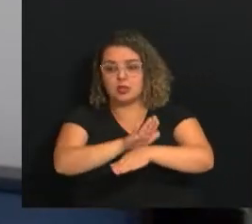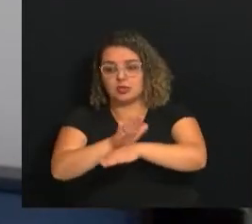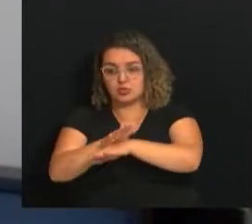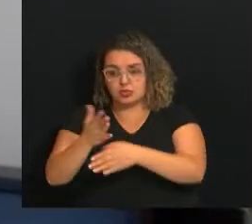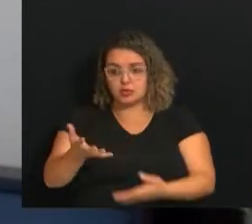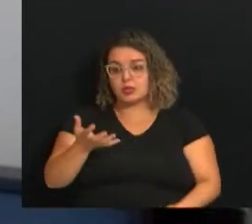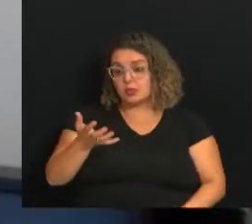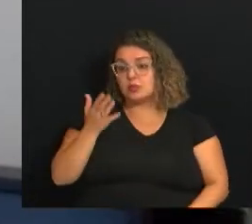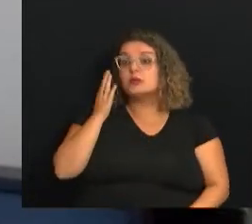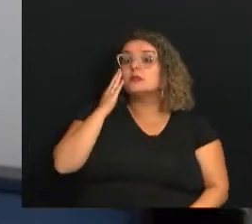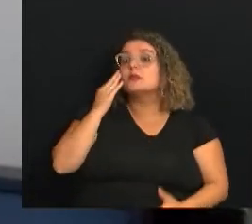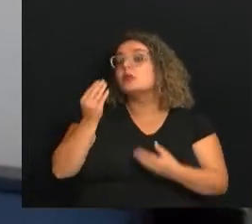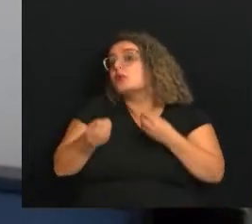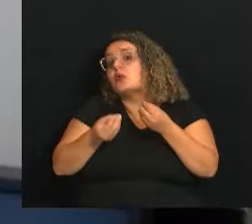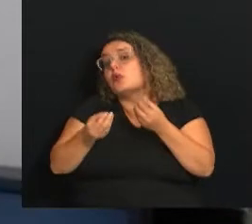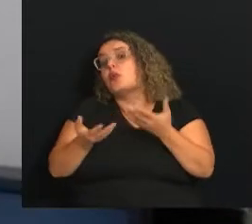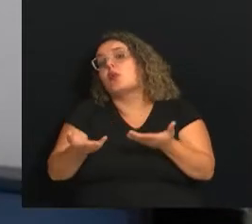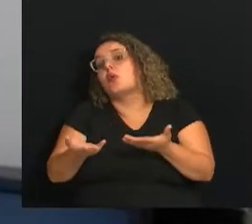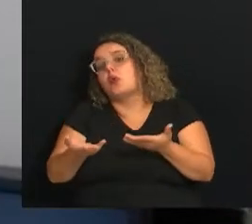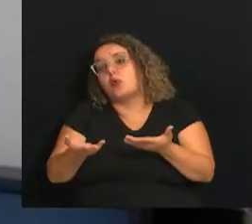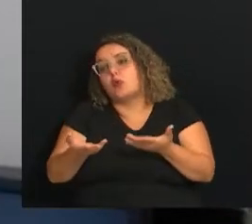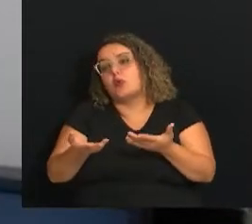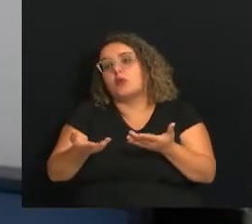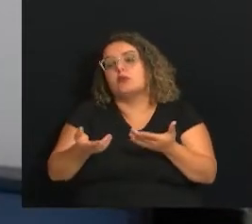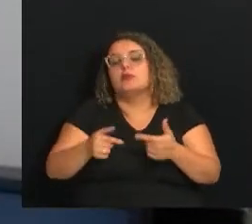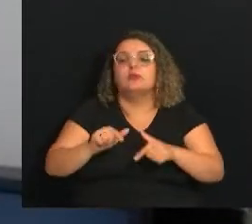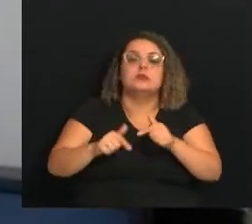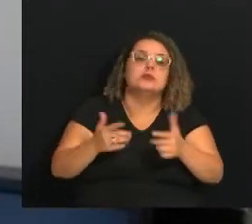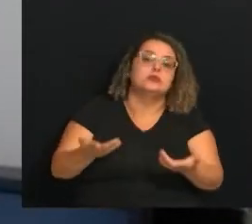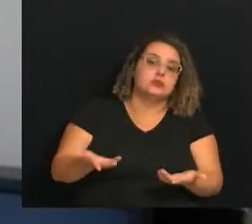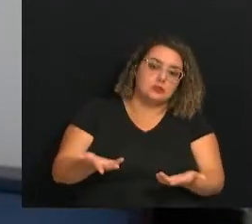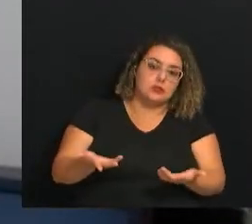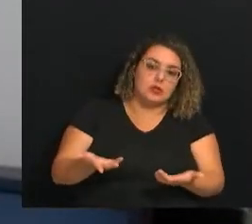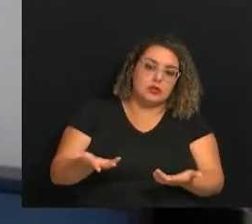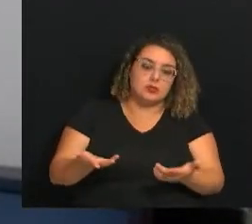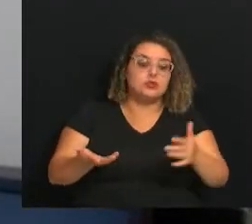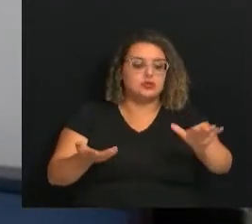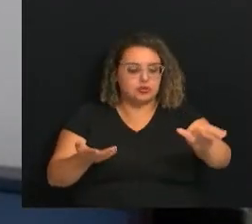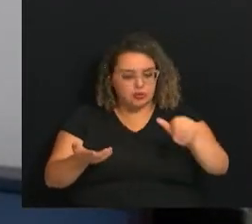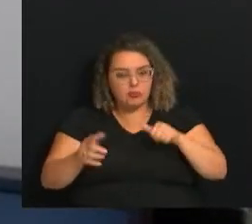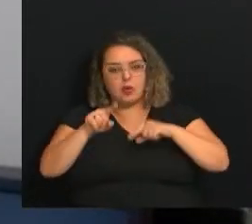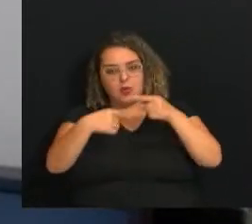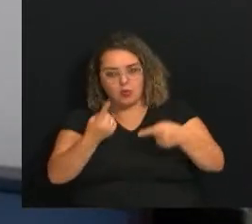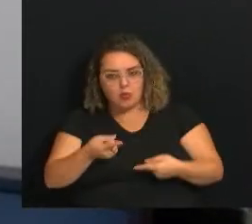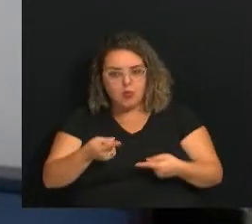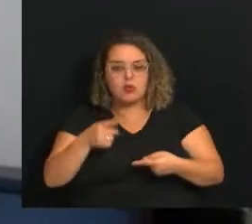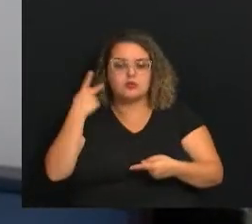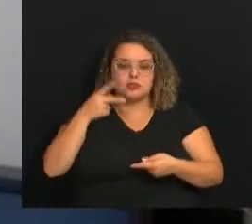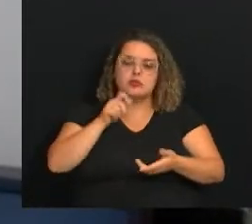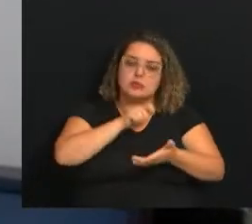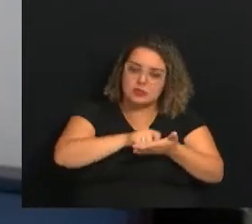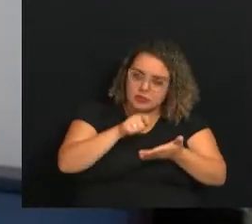como é que vai ser esse funcionamento. Nós vamos chamar os outros vereadores que também assinaram e vão